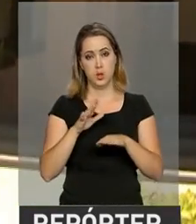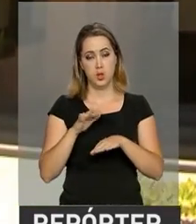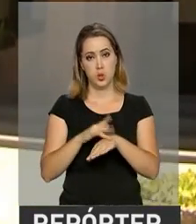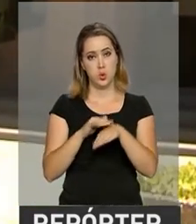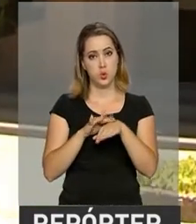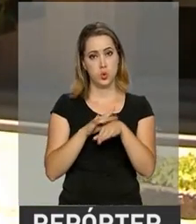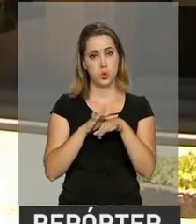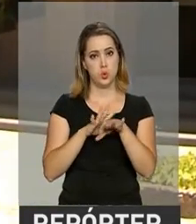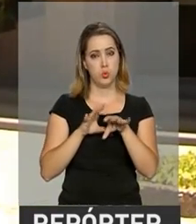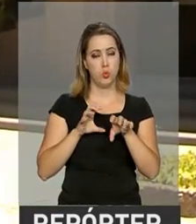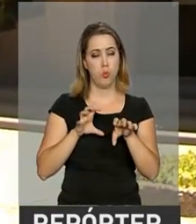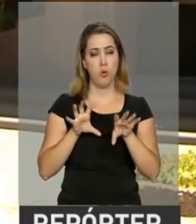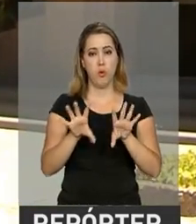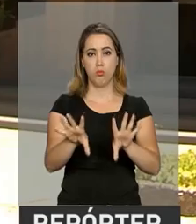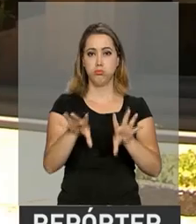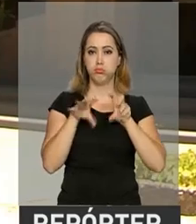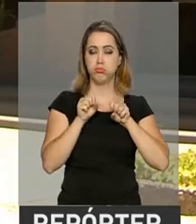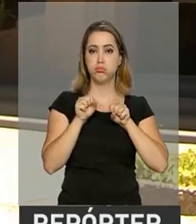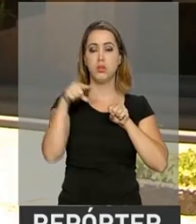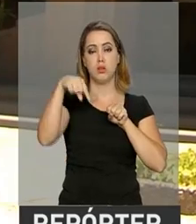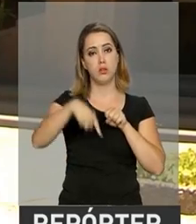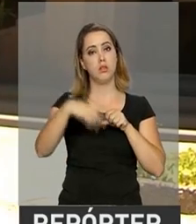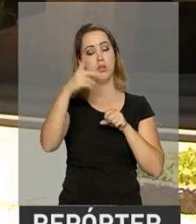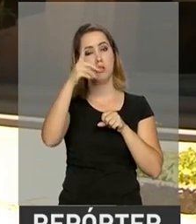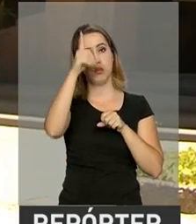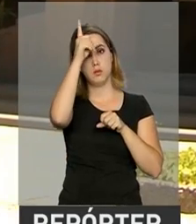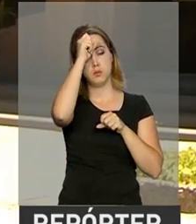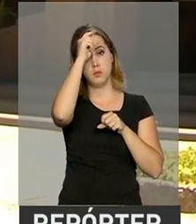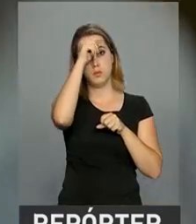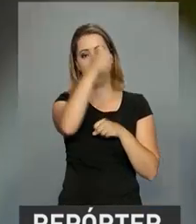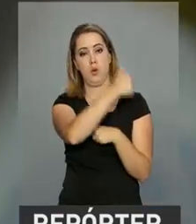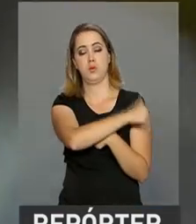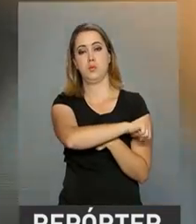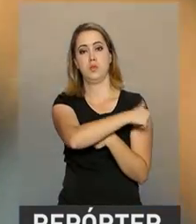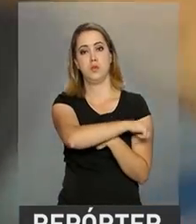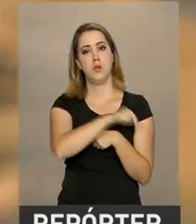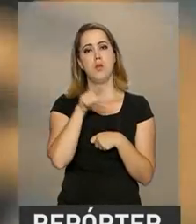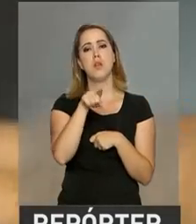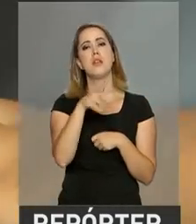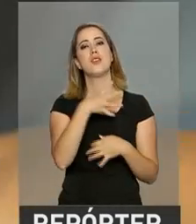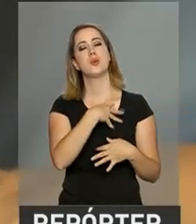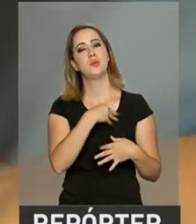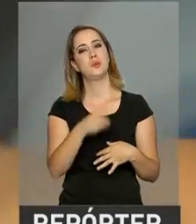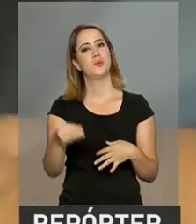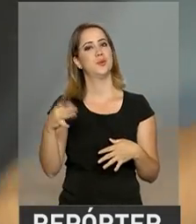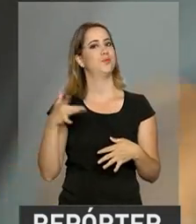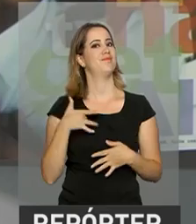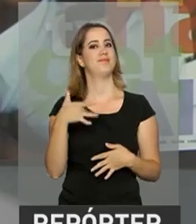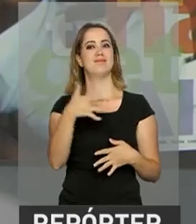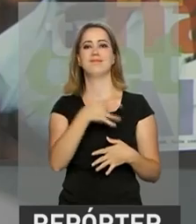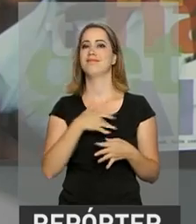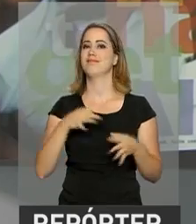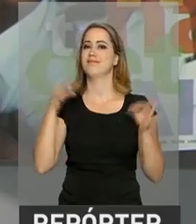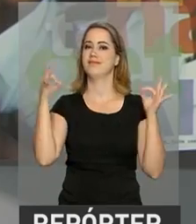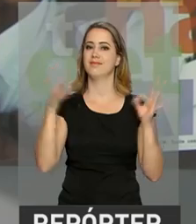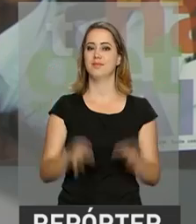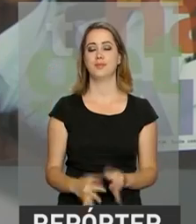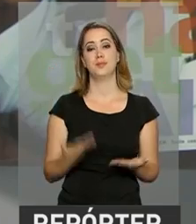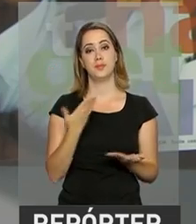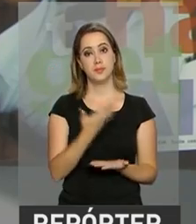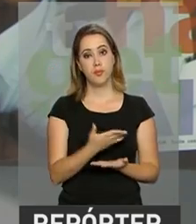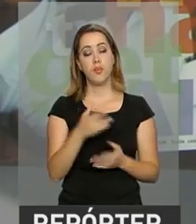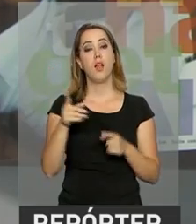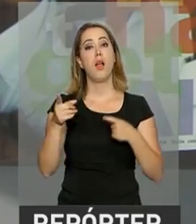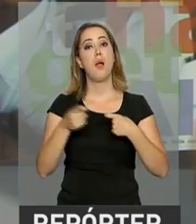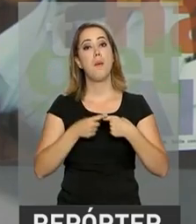infecciosas E parasitárias deste Hospital Federal do Rio de Janeiro que Leonardo nasceu saudável de acordo com a Doutora